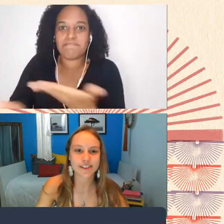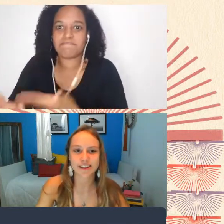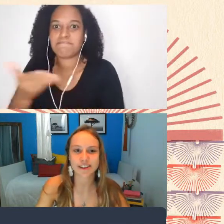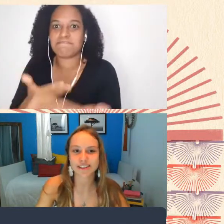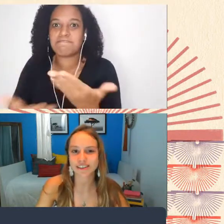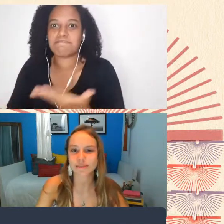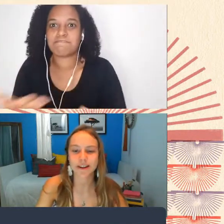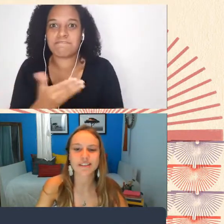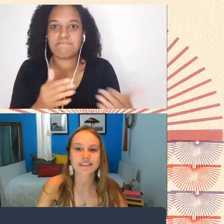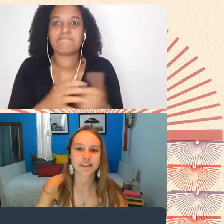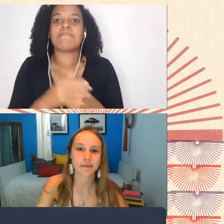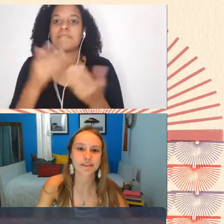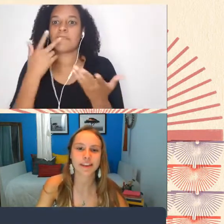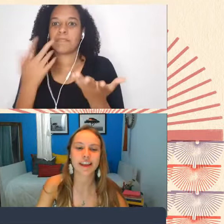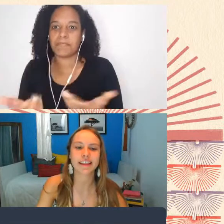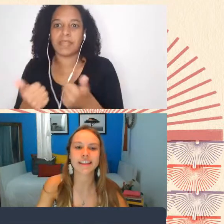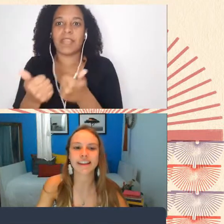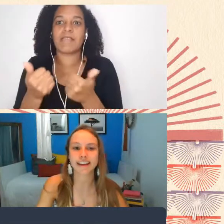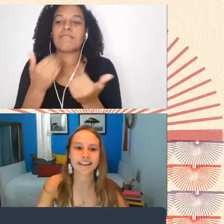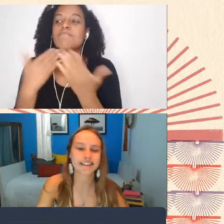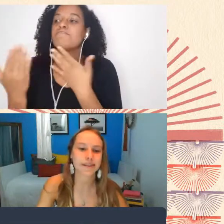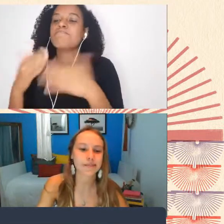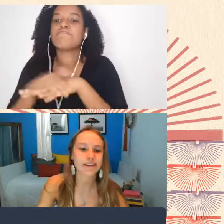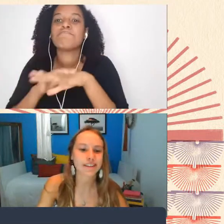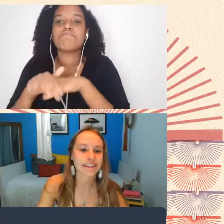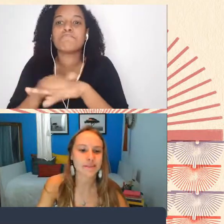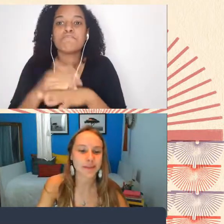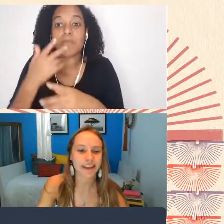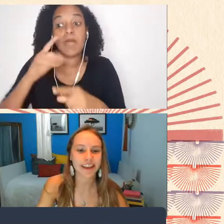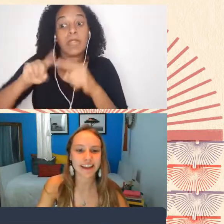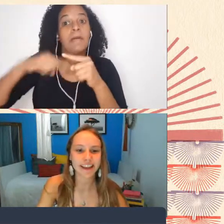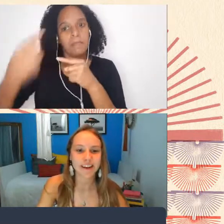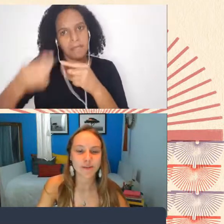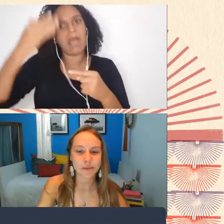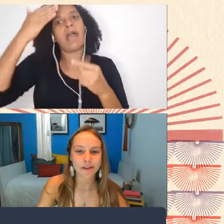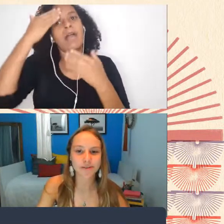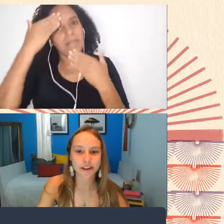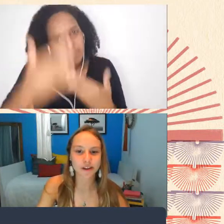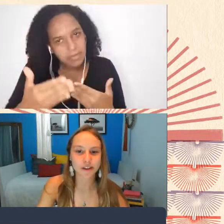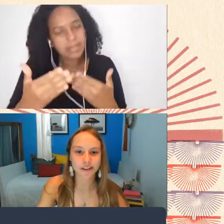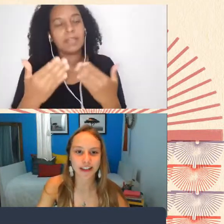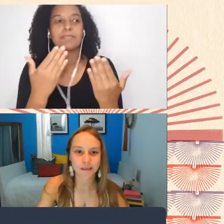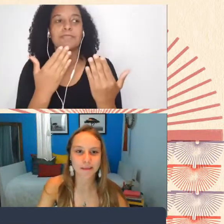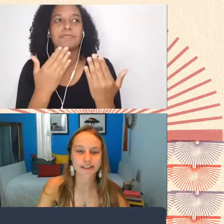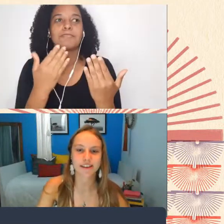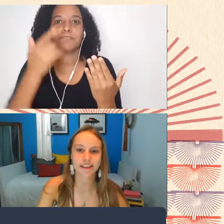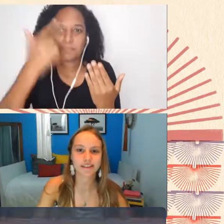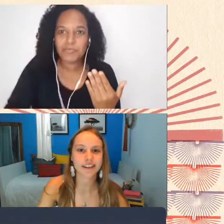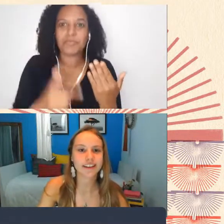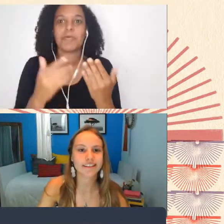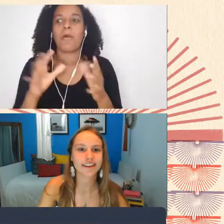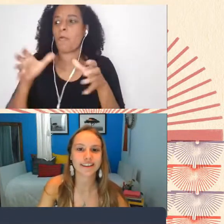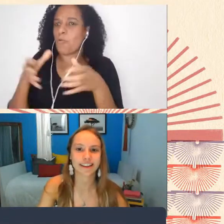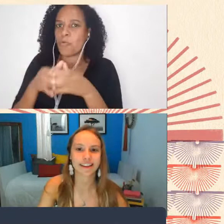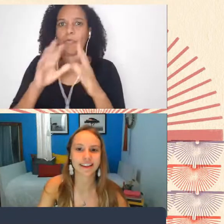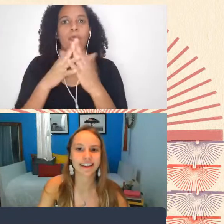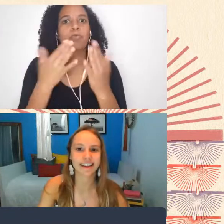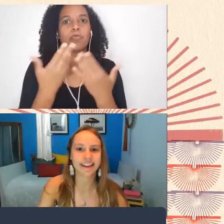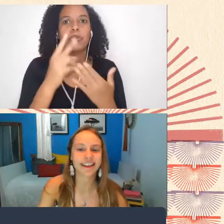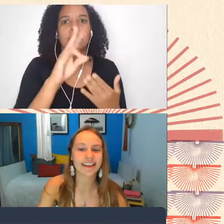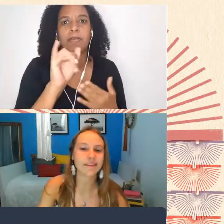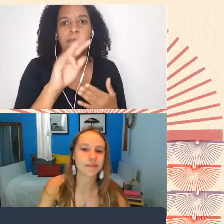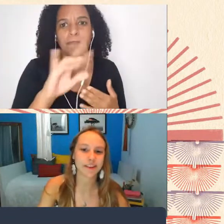ser bem gostosa. Então, espero que vocês aproveitem e agradeço mais uma vez também, como a Manu falou, toda a equipe da Escola Viva,